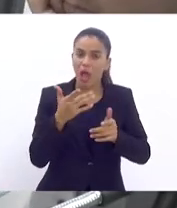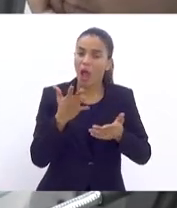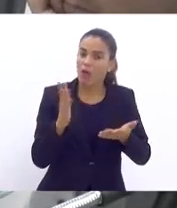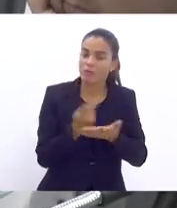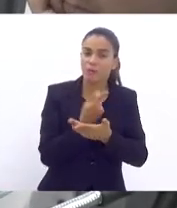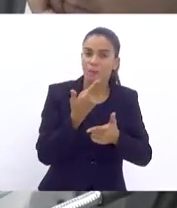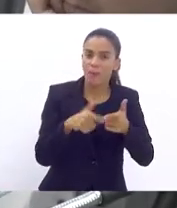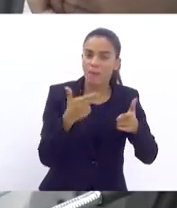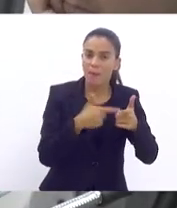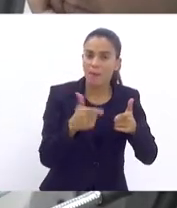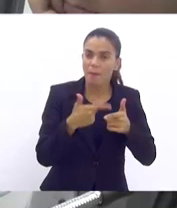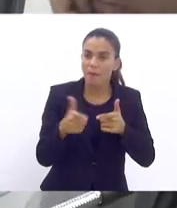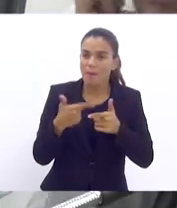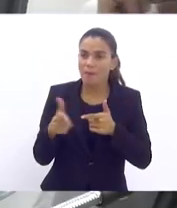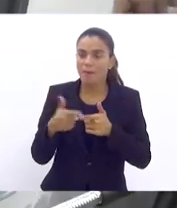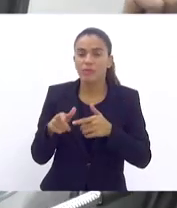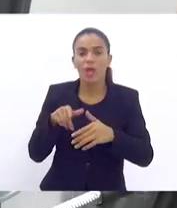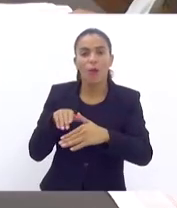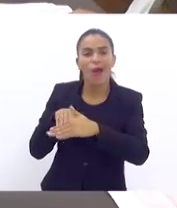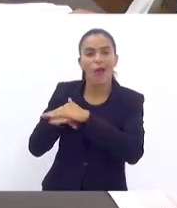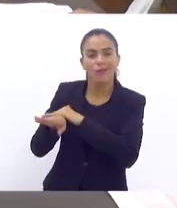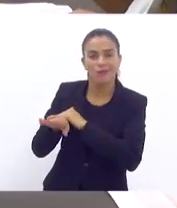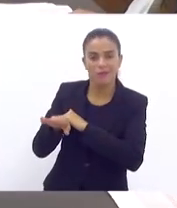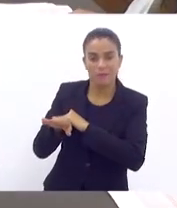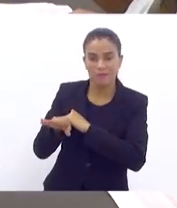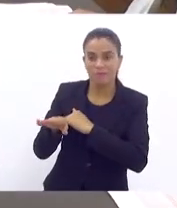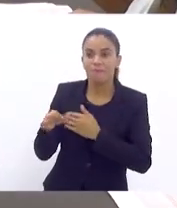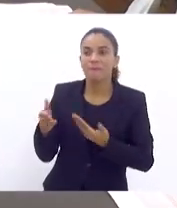deparamos na ccj que é o arquivamento